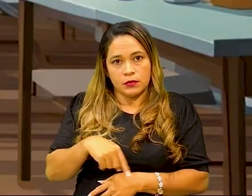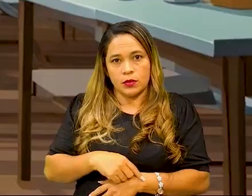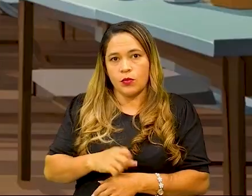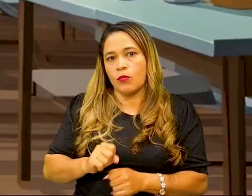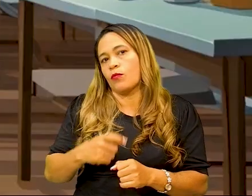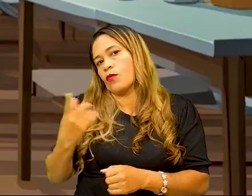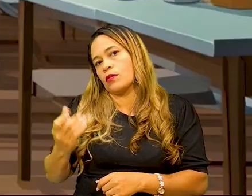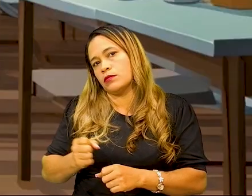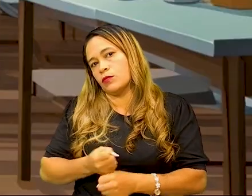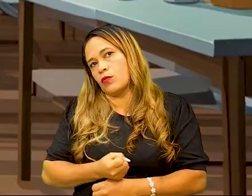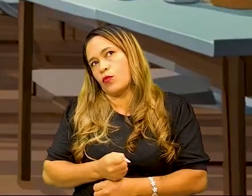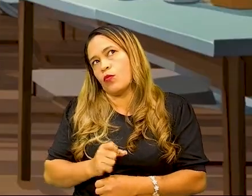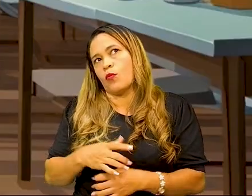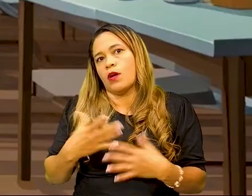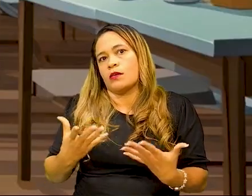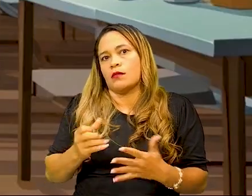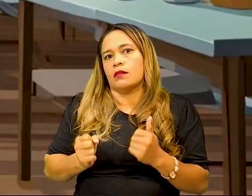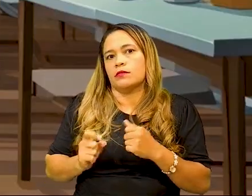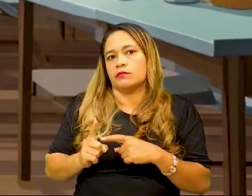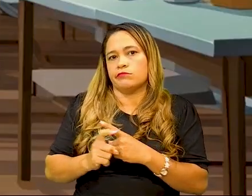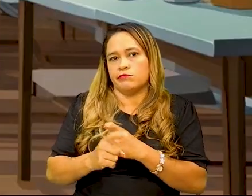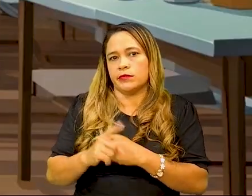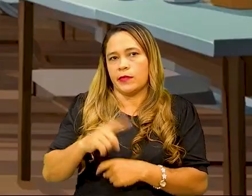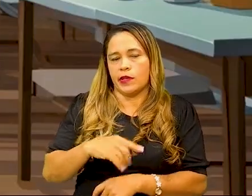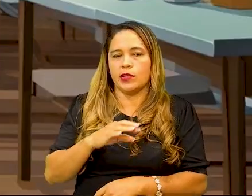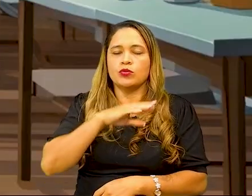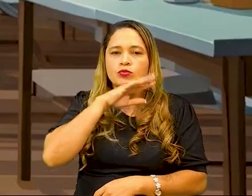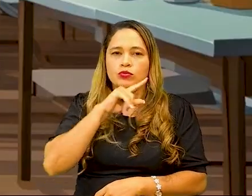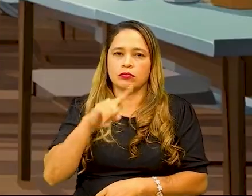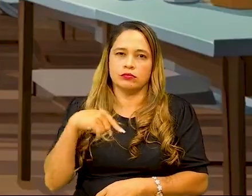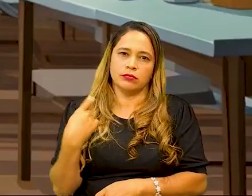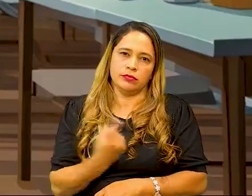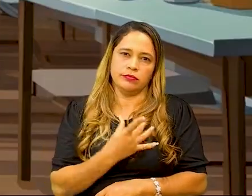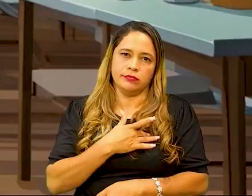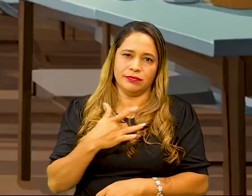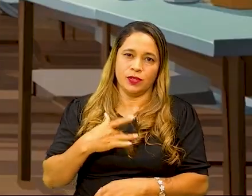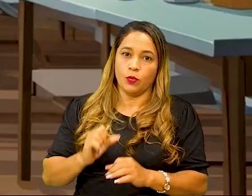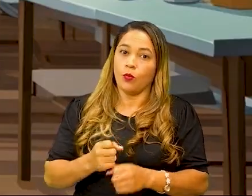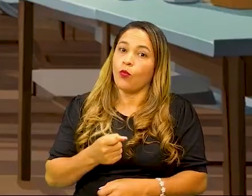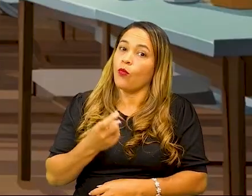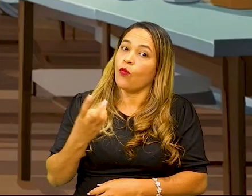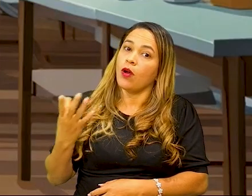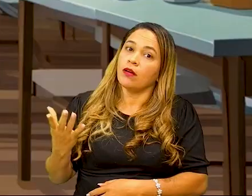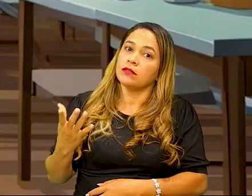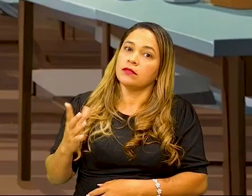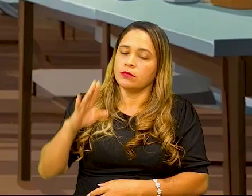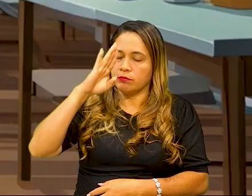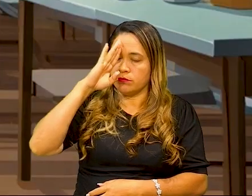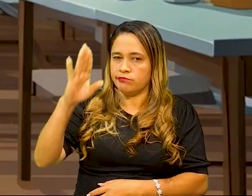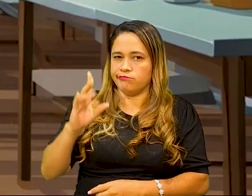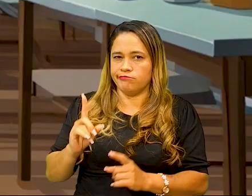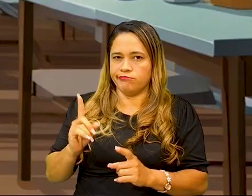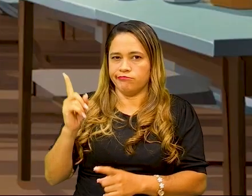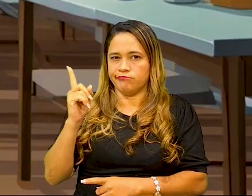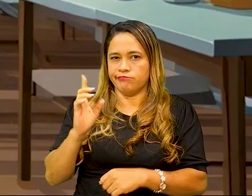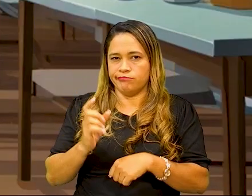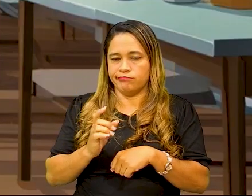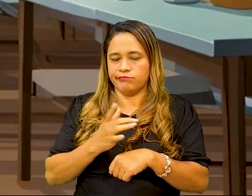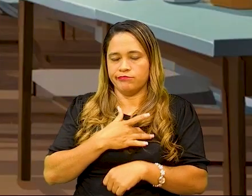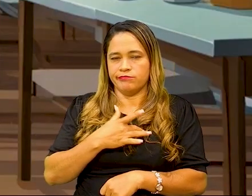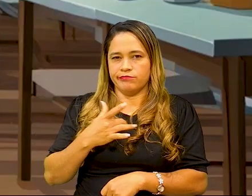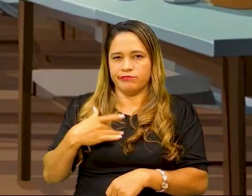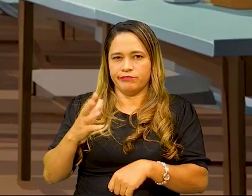as bactérias que podem fazer mal à nossa saúde e quais são essas principais doenças que podem fazer mal para a nossa